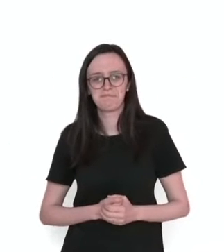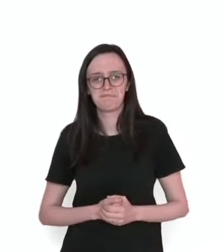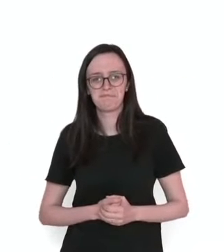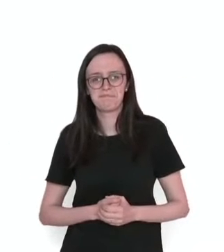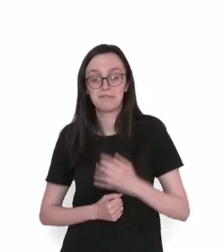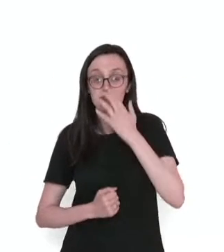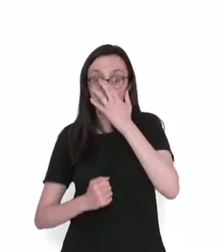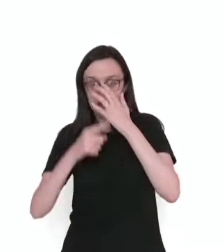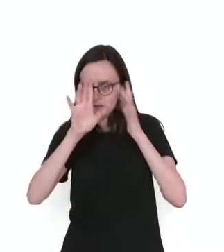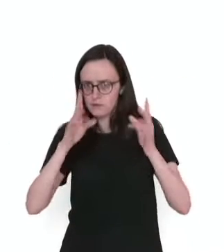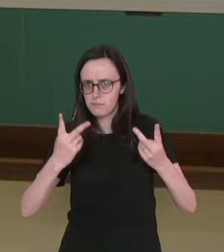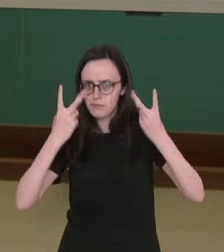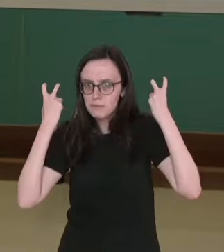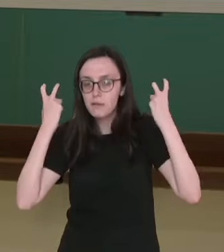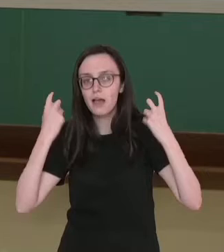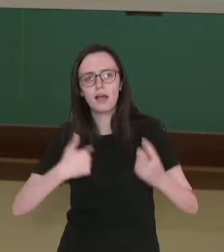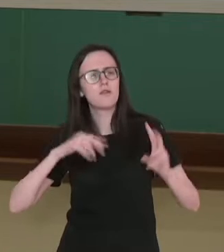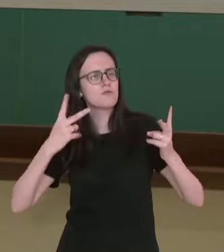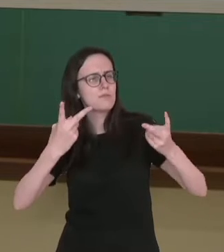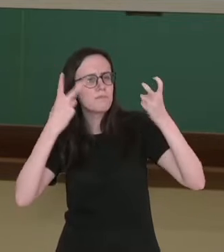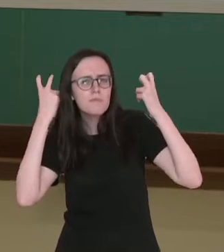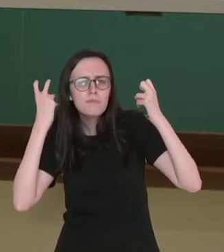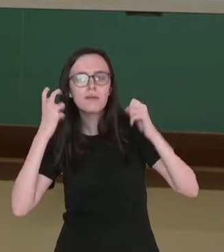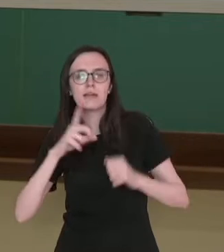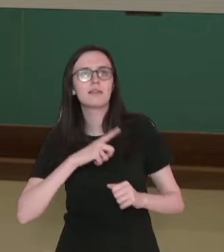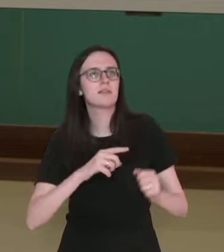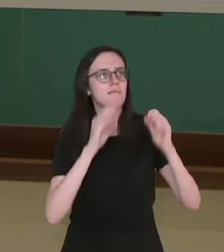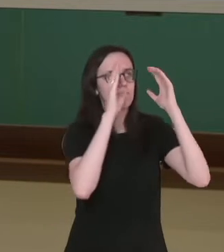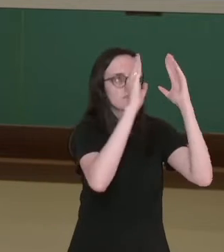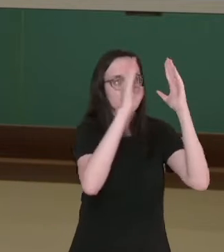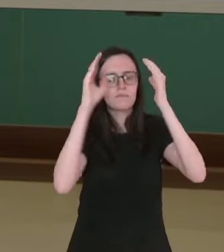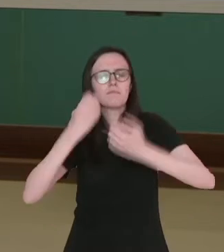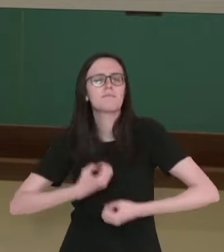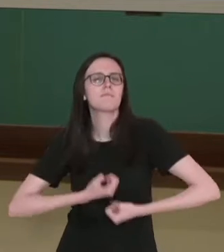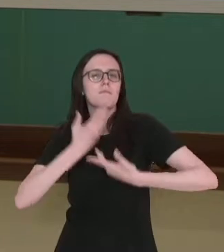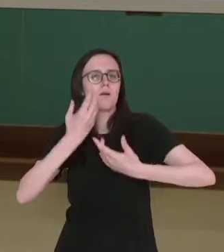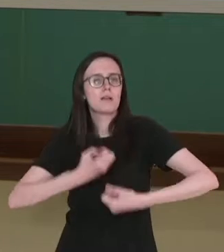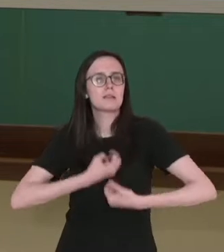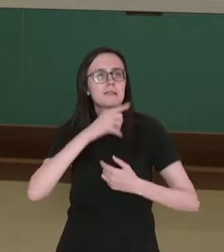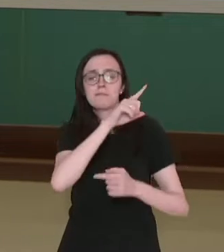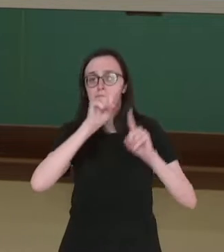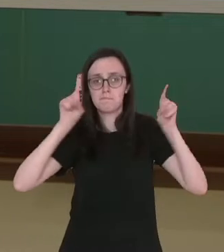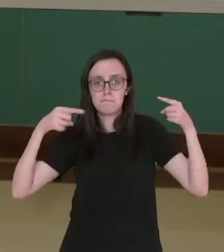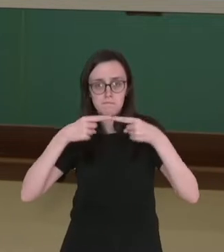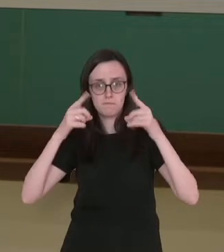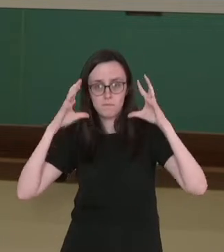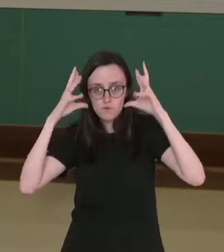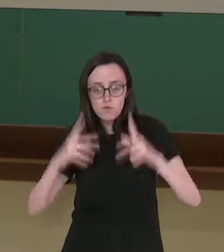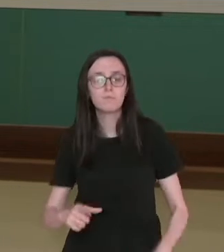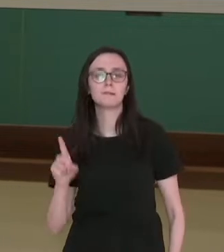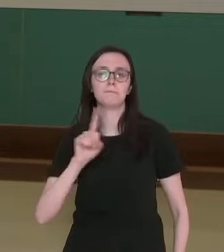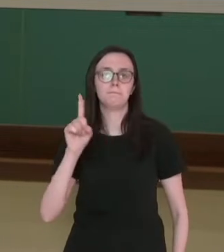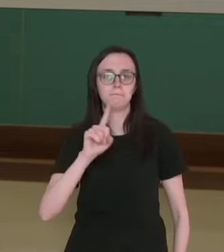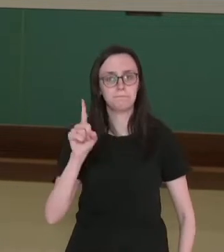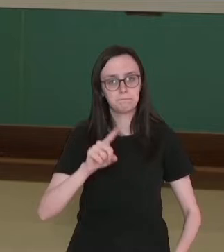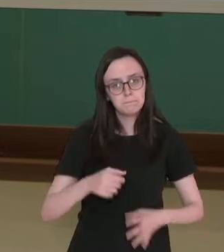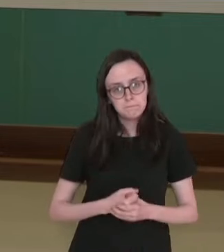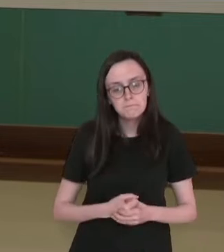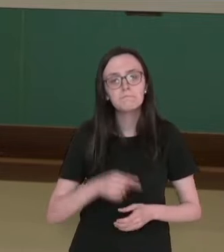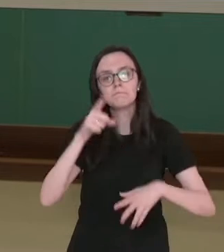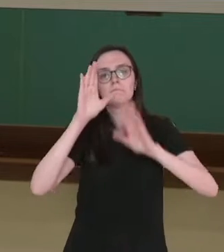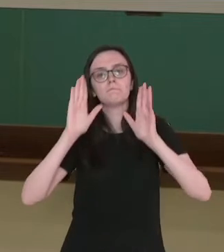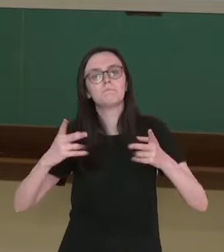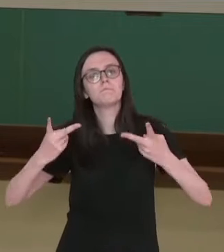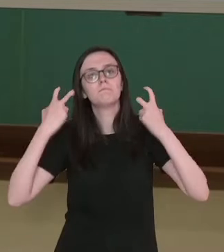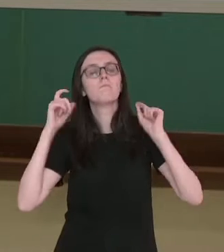Observando aqui, eu já sei que o número de sílabas poéticas, né, não é o mesmo em todos os versos. Tá? Você já